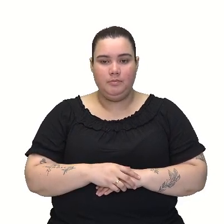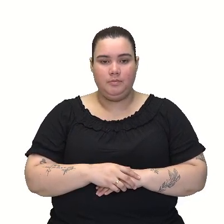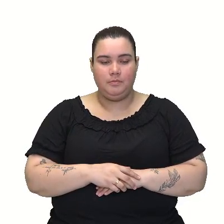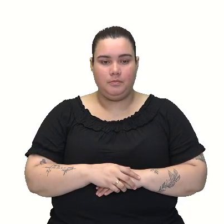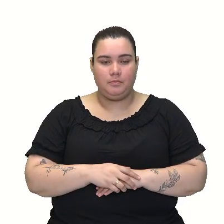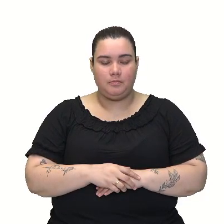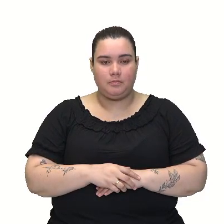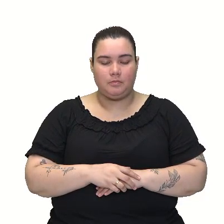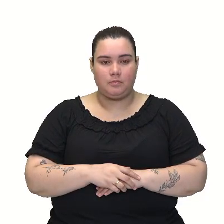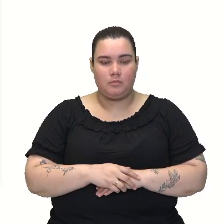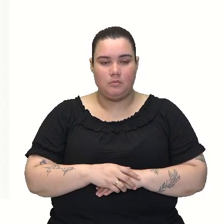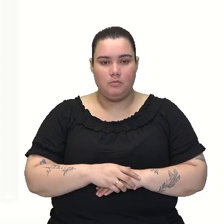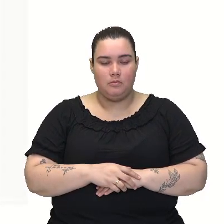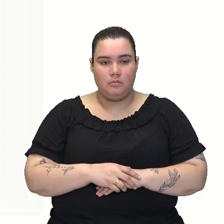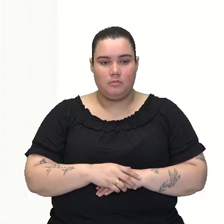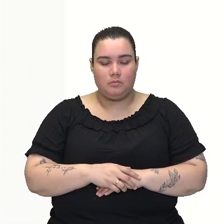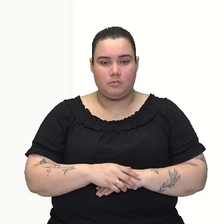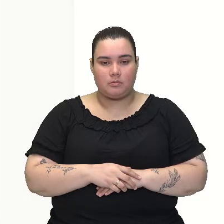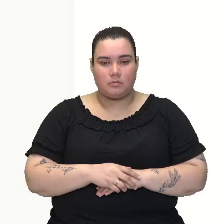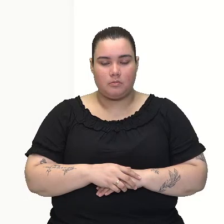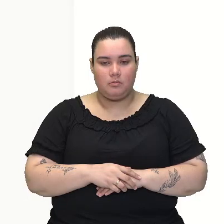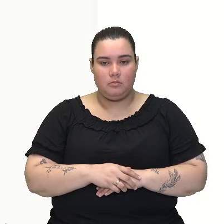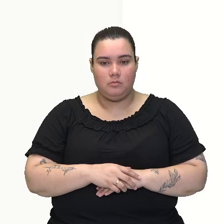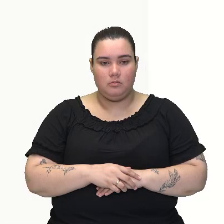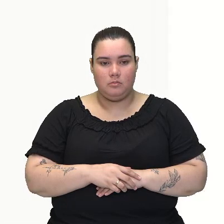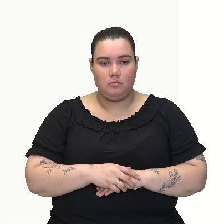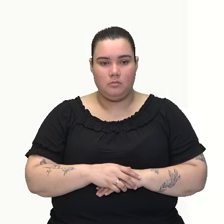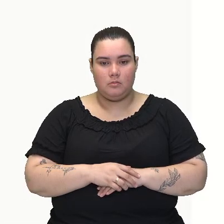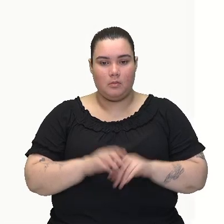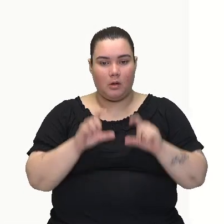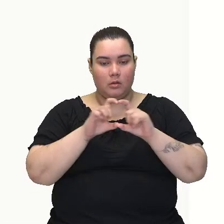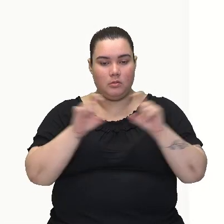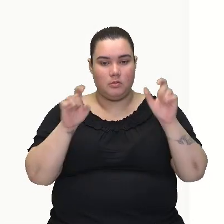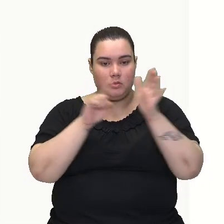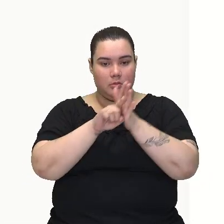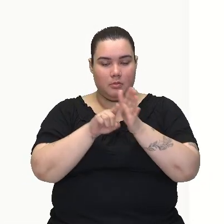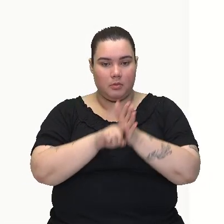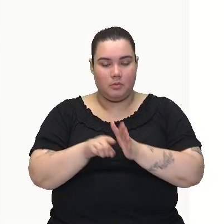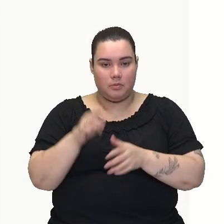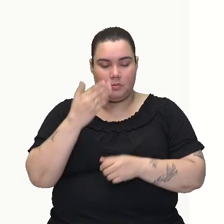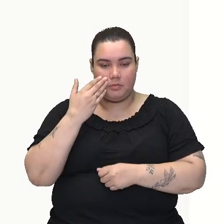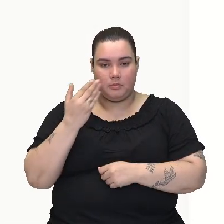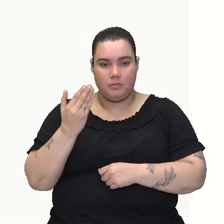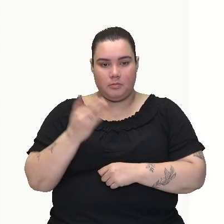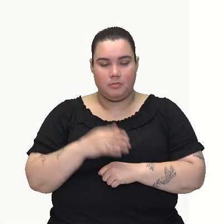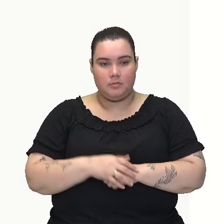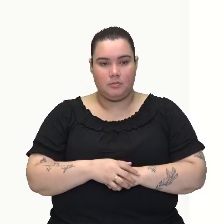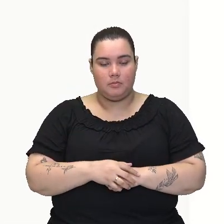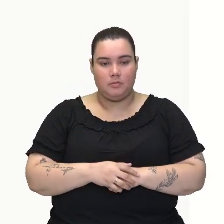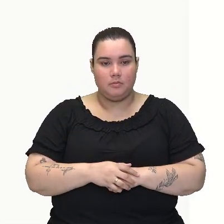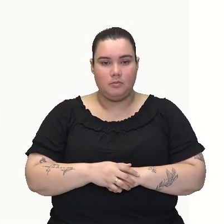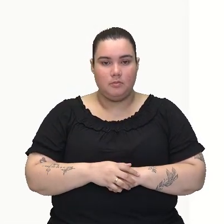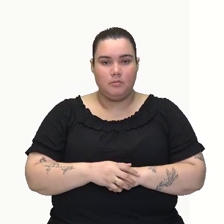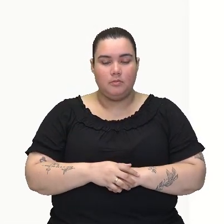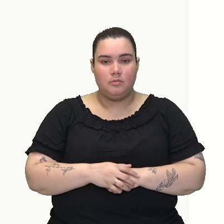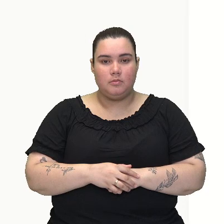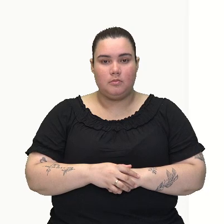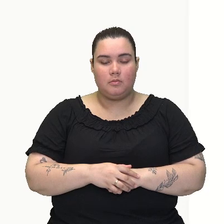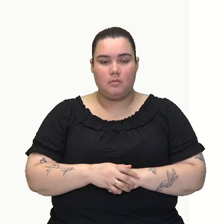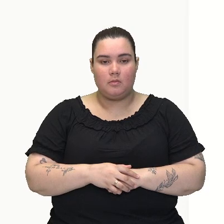Vamos voltar aqui nas perguntas, né? As perguntas não, ele pediu para a gente determinar. Então,